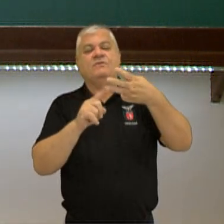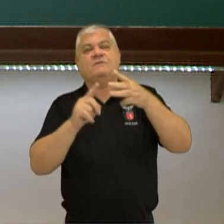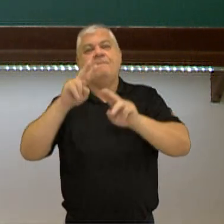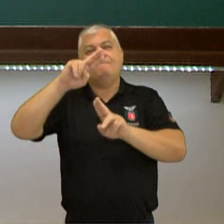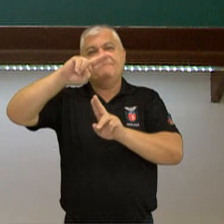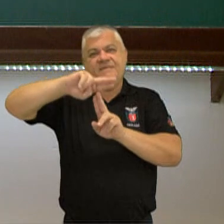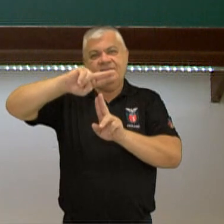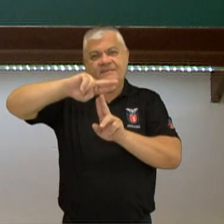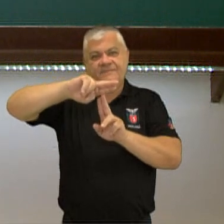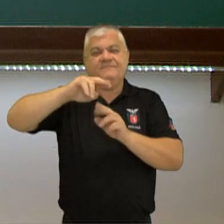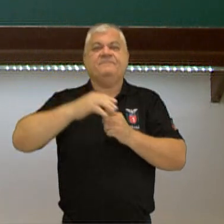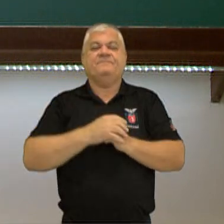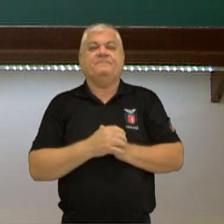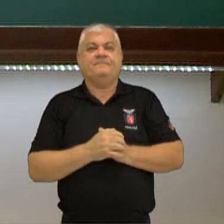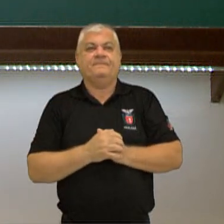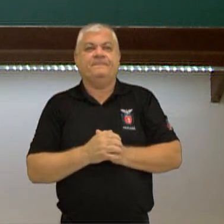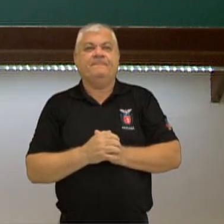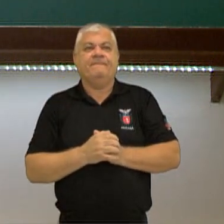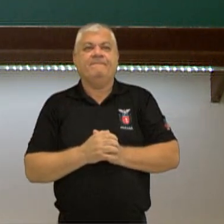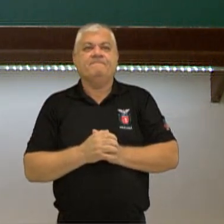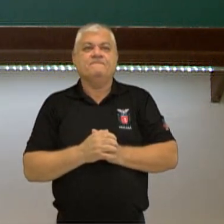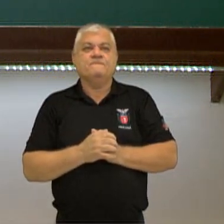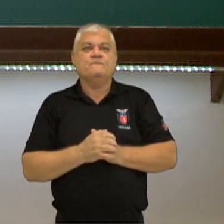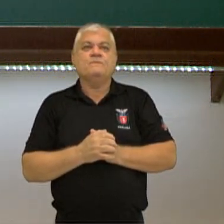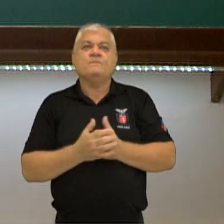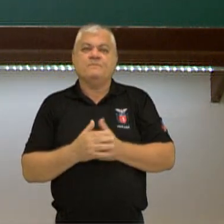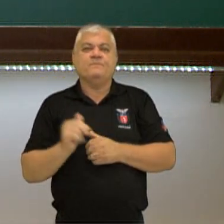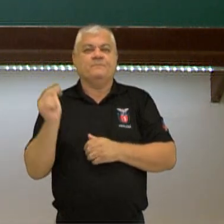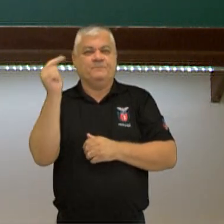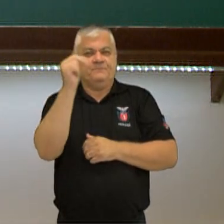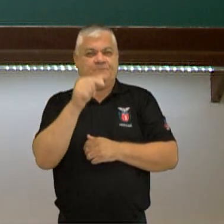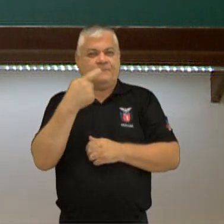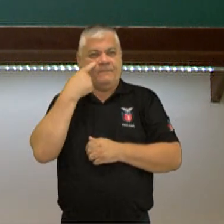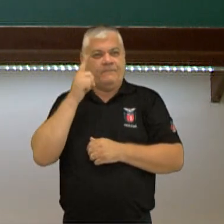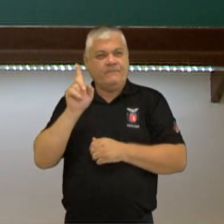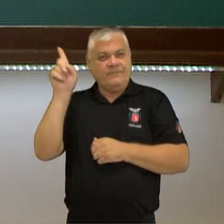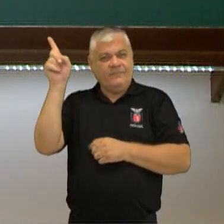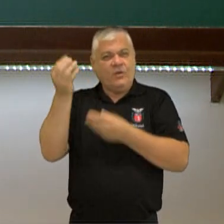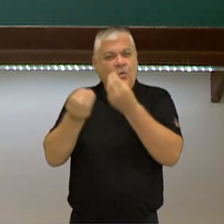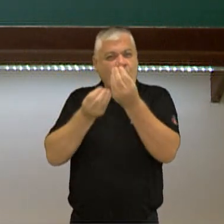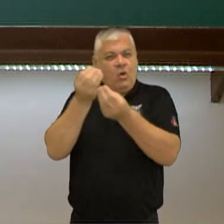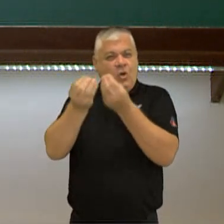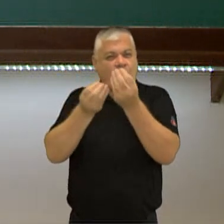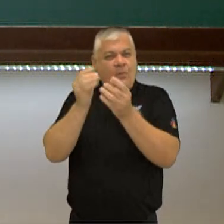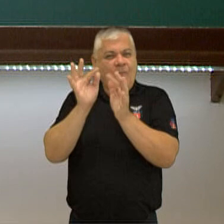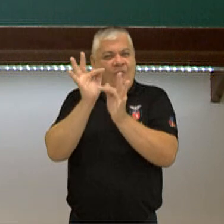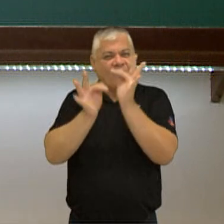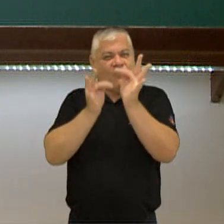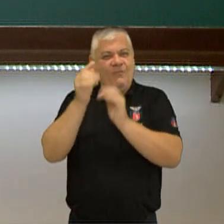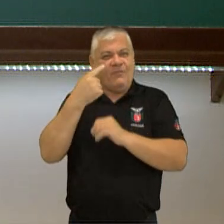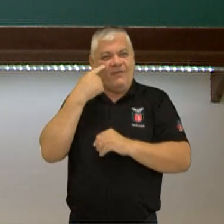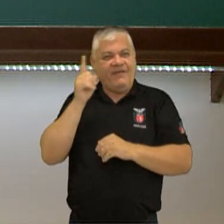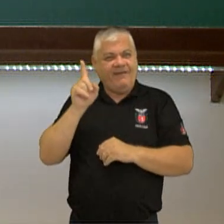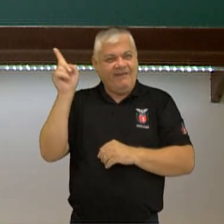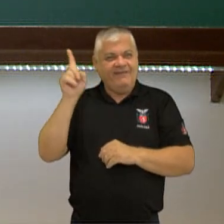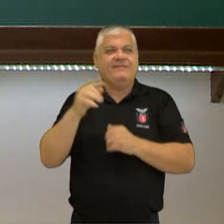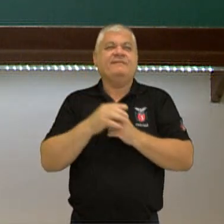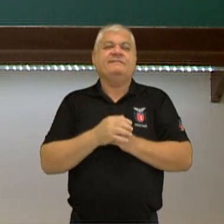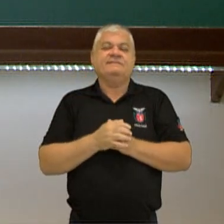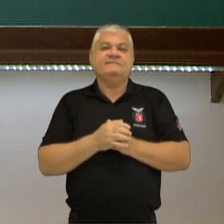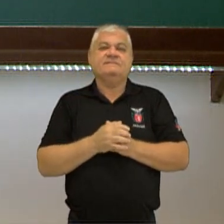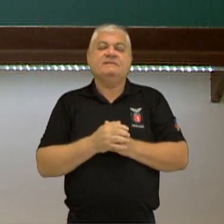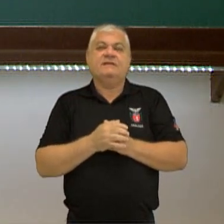tá ok? Não se esqueçam disso. E a geometria de uma ligação tripla ou 2 duplas é uma